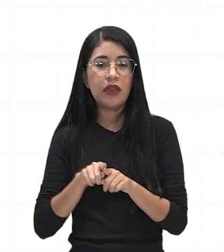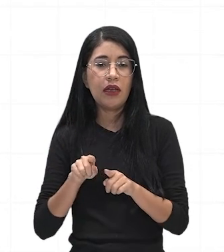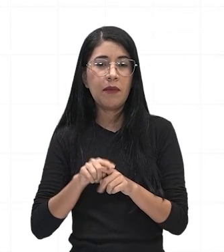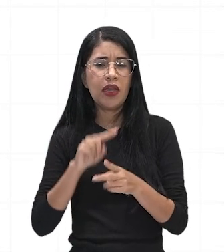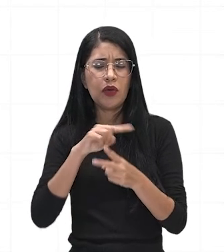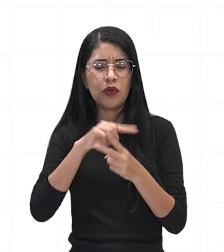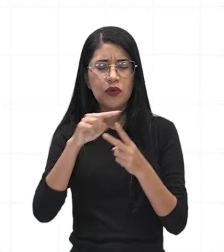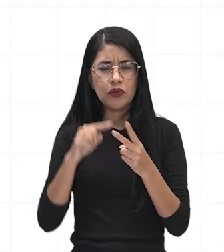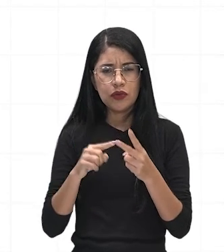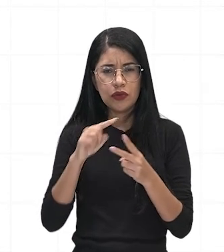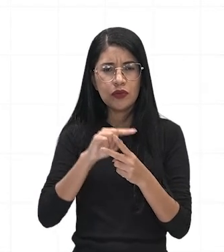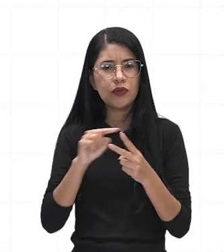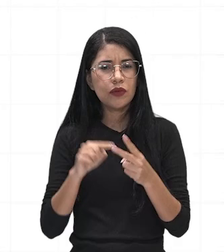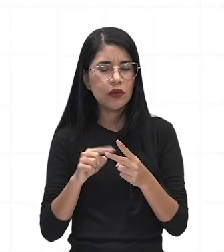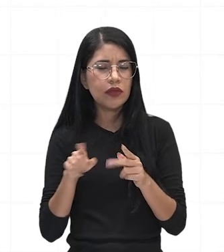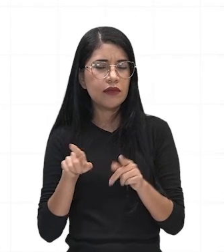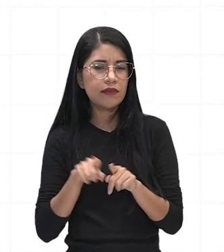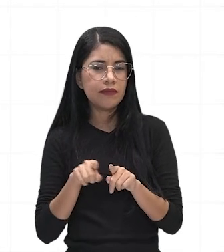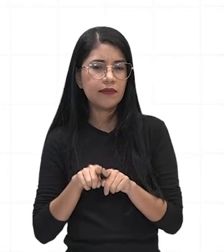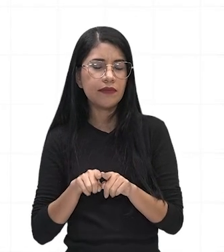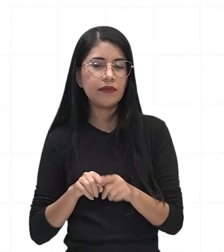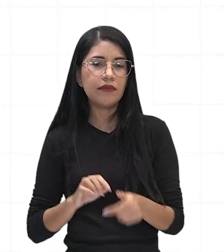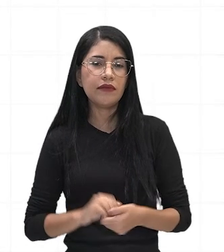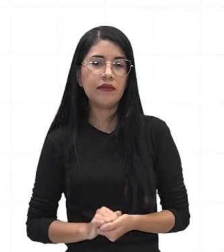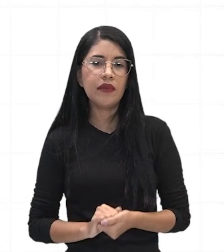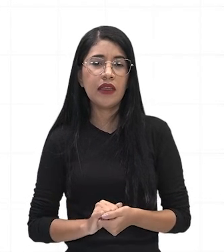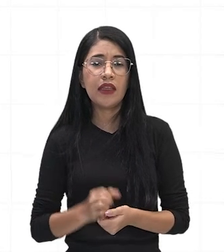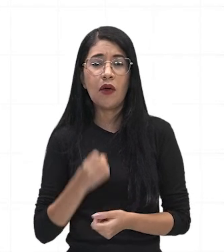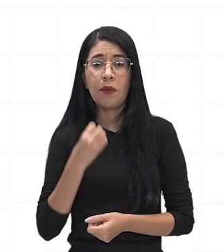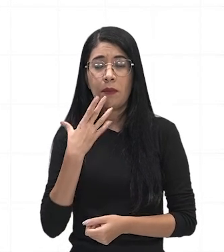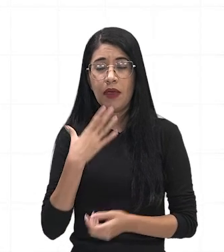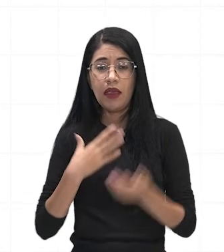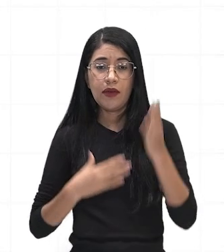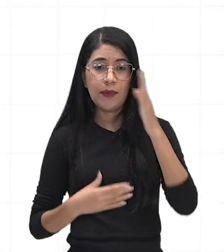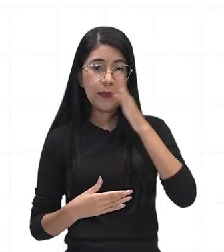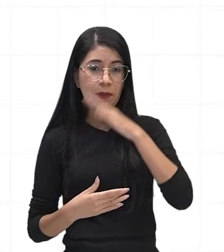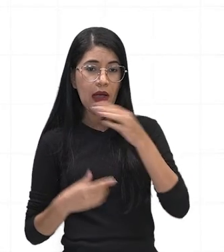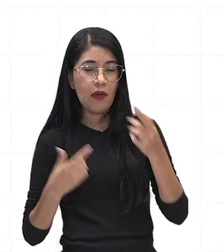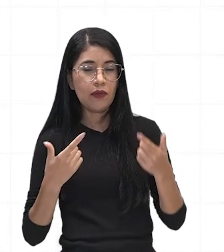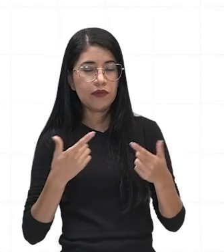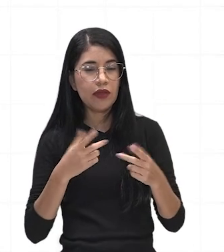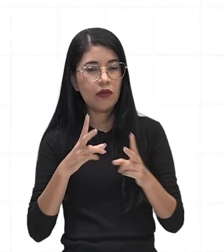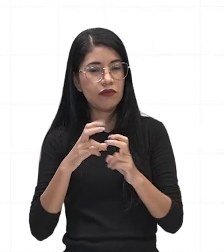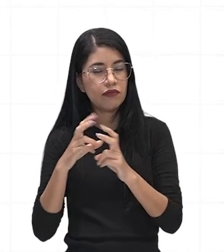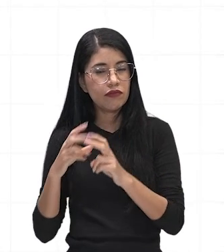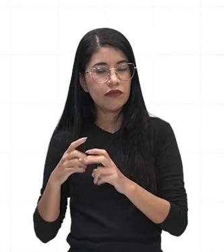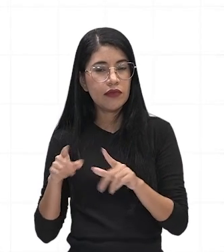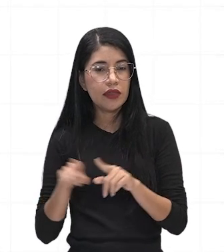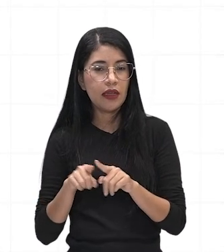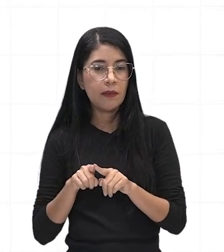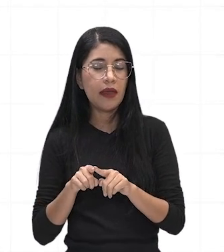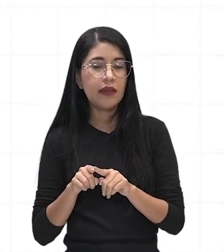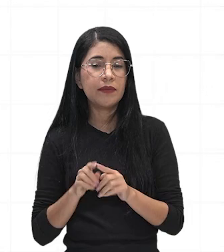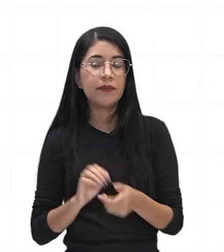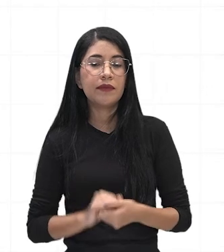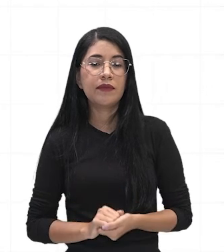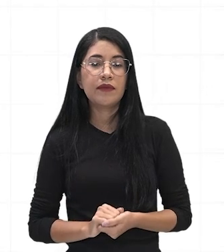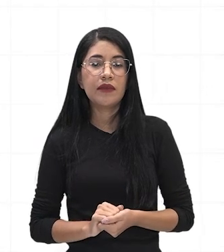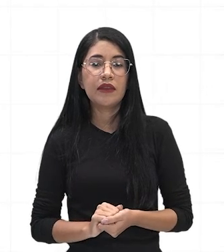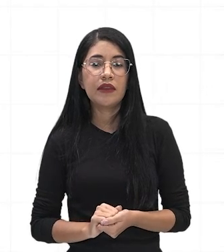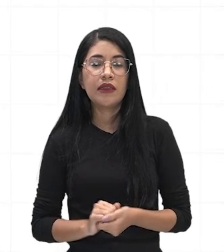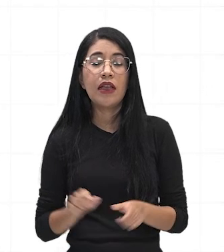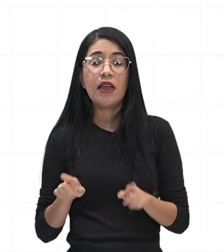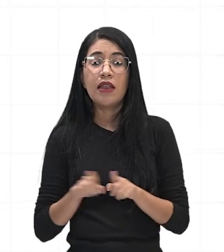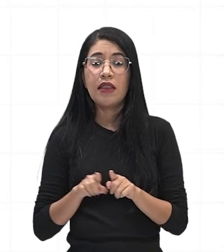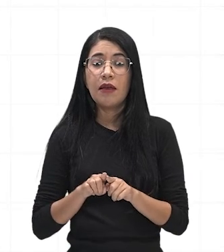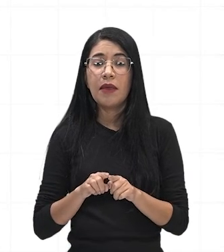da dualidade, né? Porque é o bem e o mal. Há uma parte interessante também, aonde que